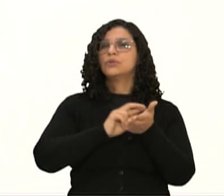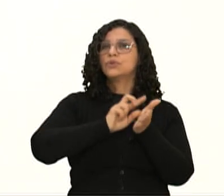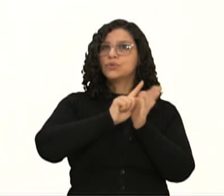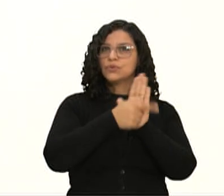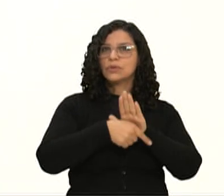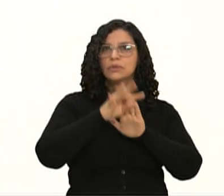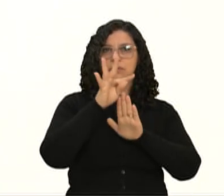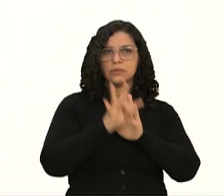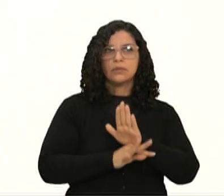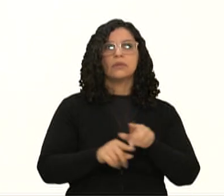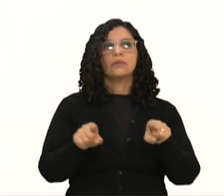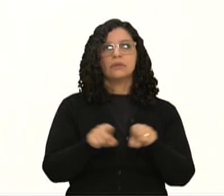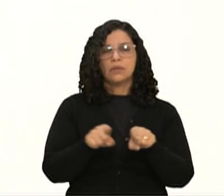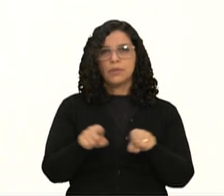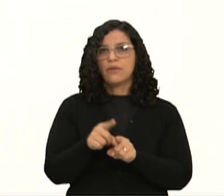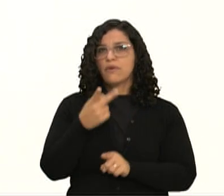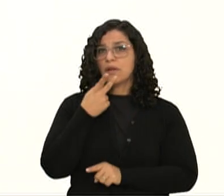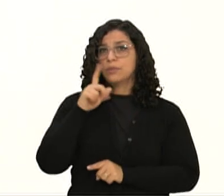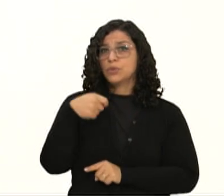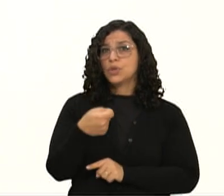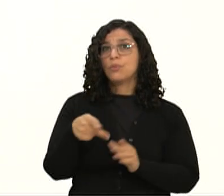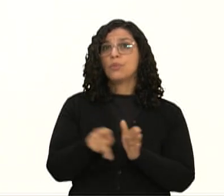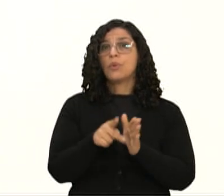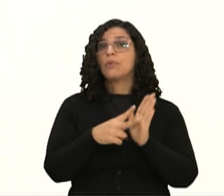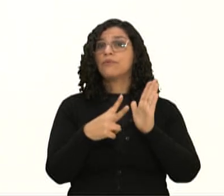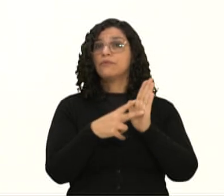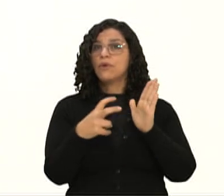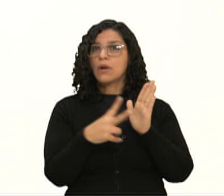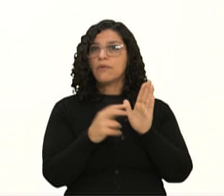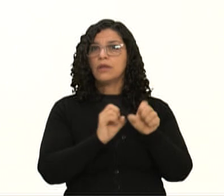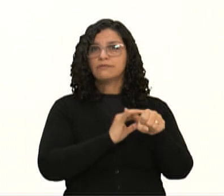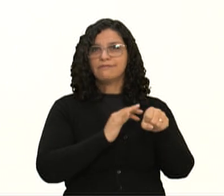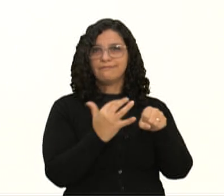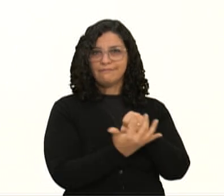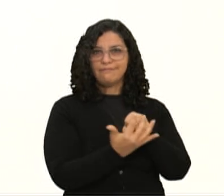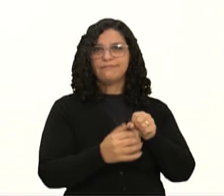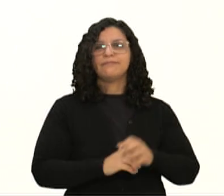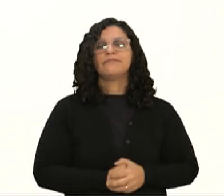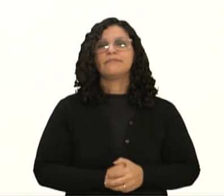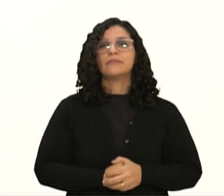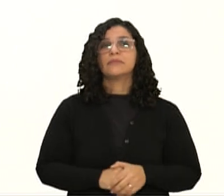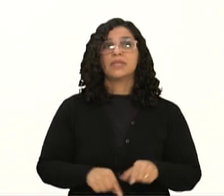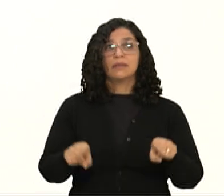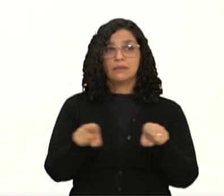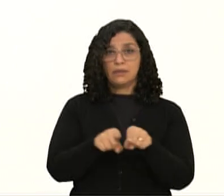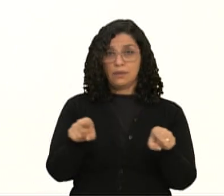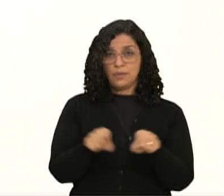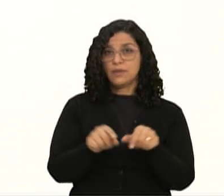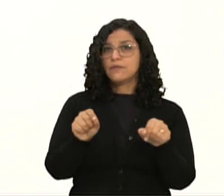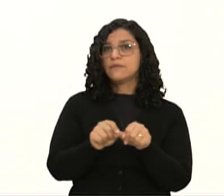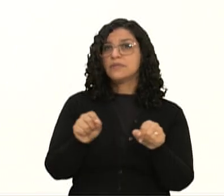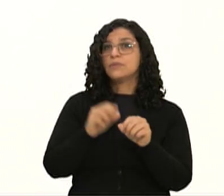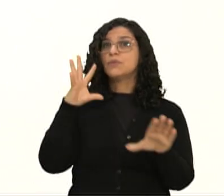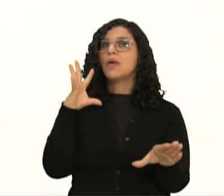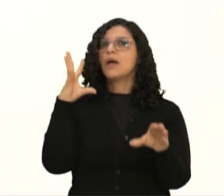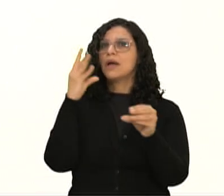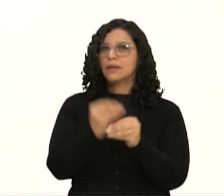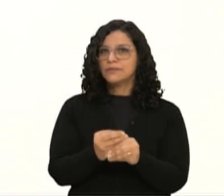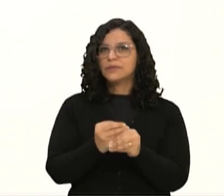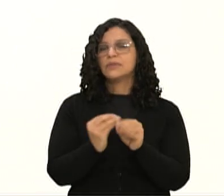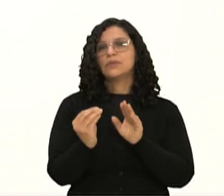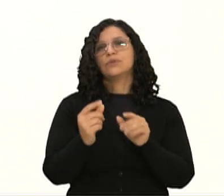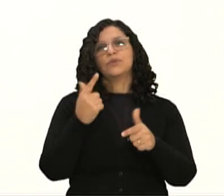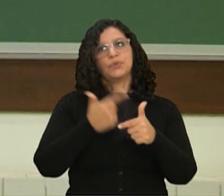gênero textual, falamos sobre o vocabulário do coronavírus e também fizemos uma revisão